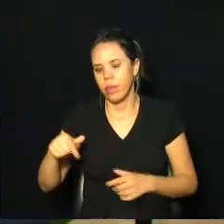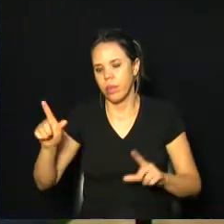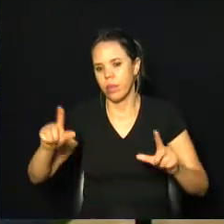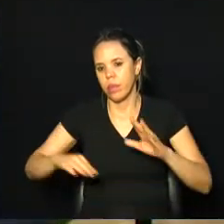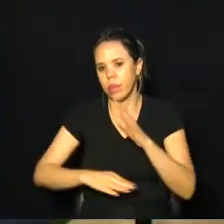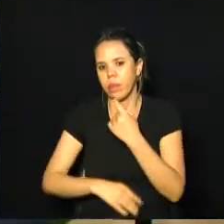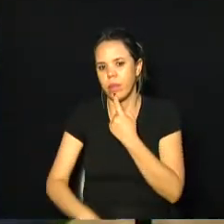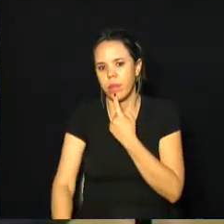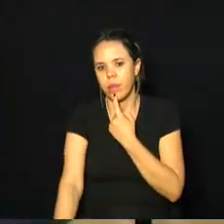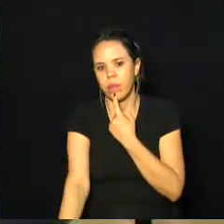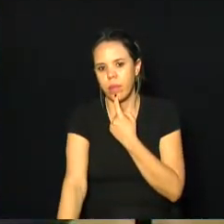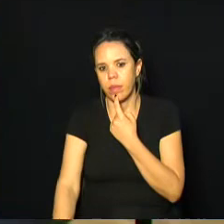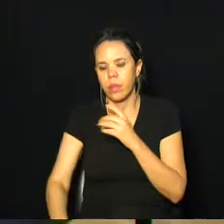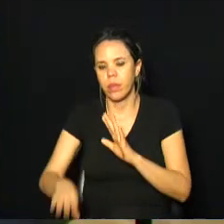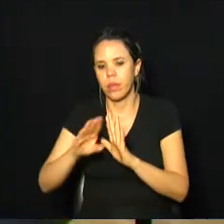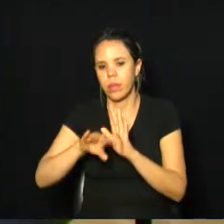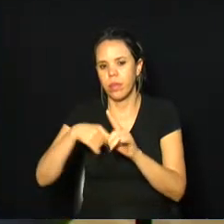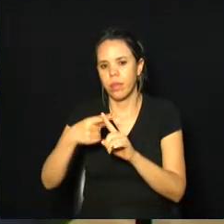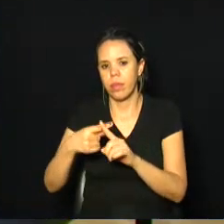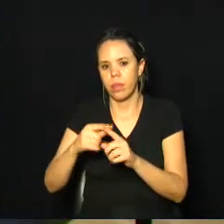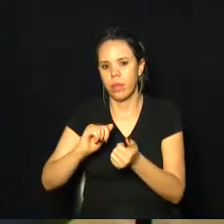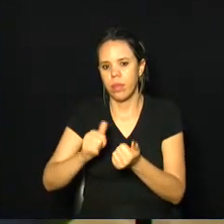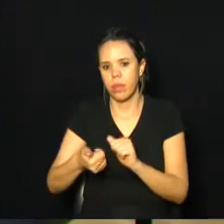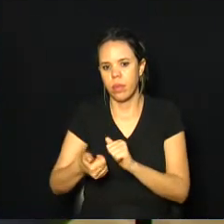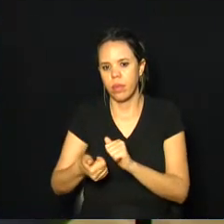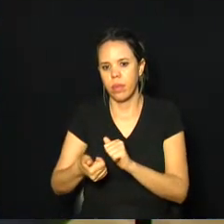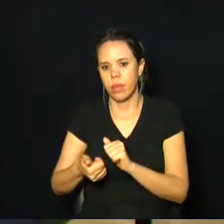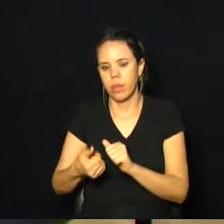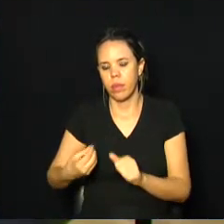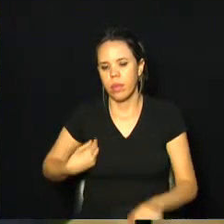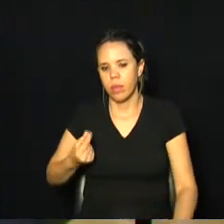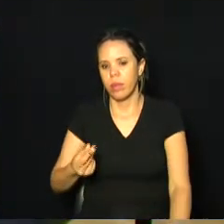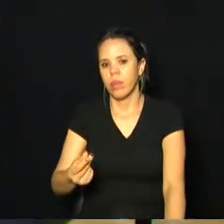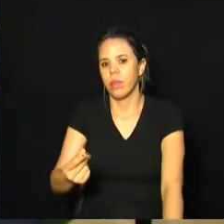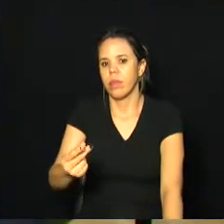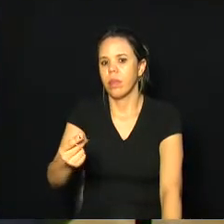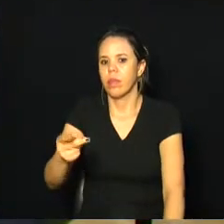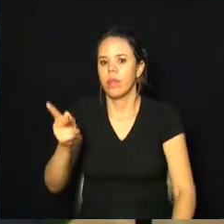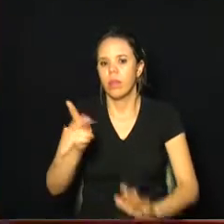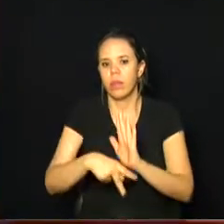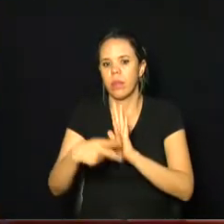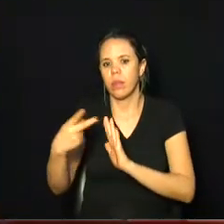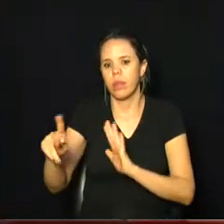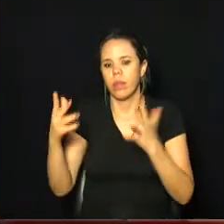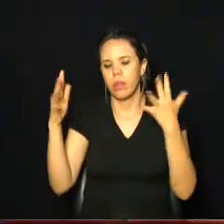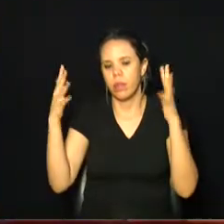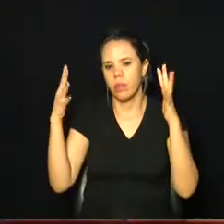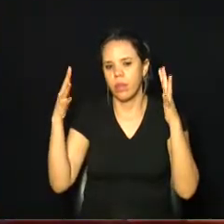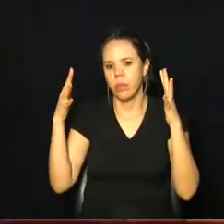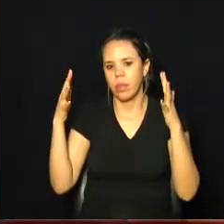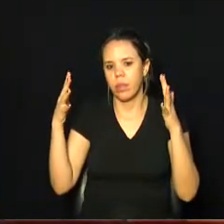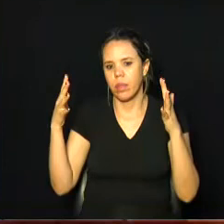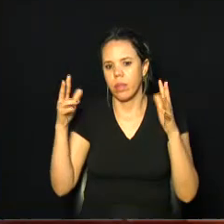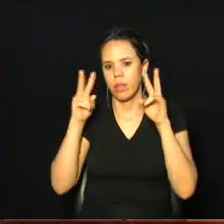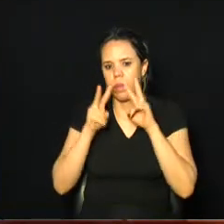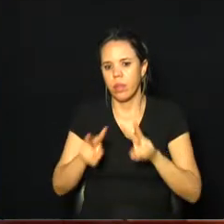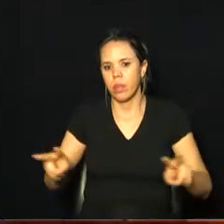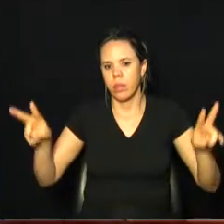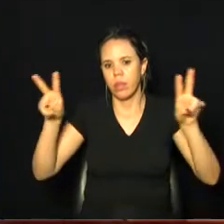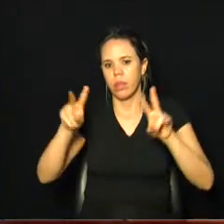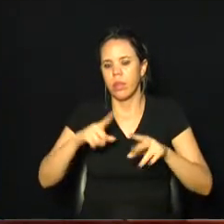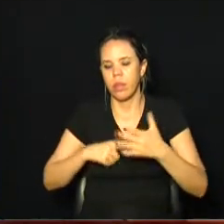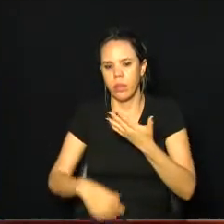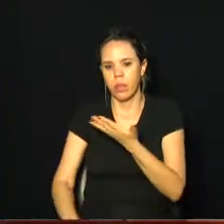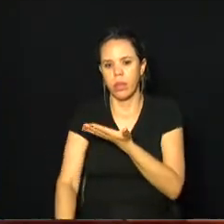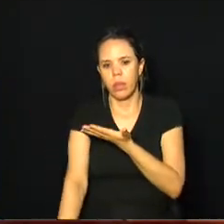Câmara Campinas, com o programa Mais Esportes. Vida longa este projeto, parabéns pela visão que você tem